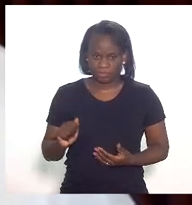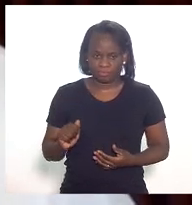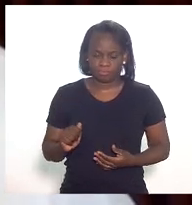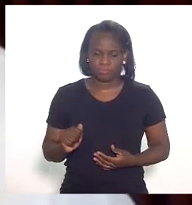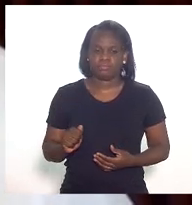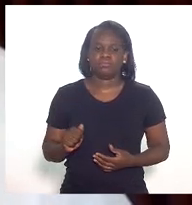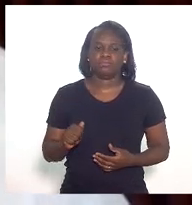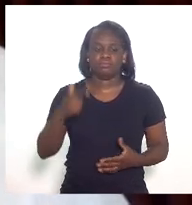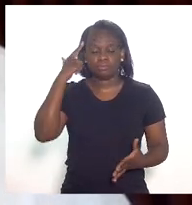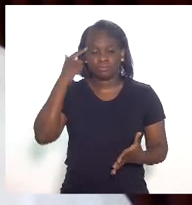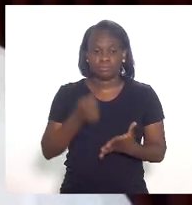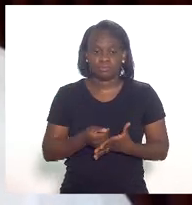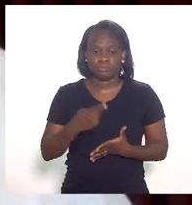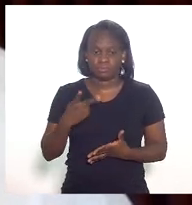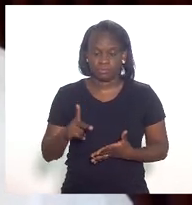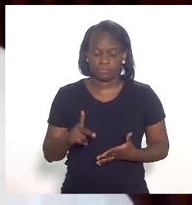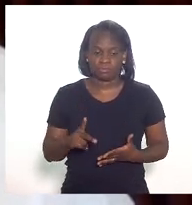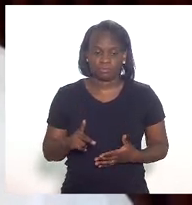O parecer,